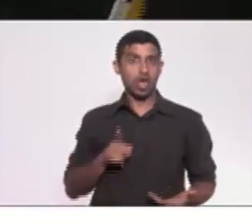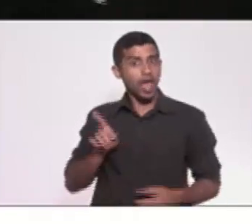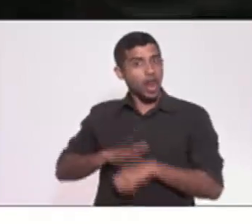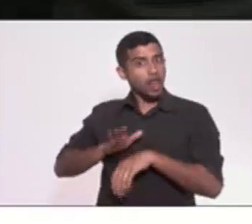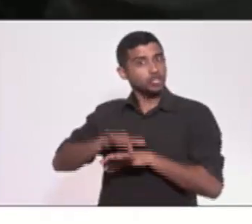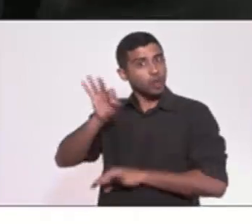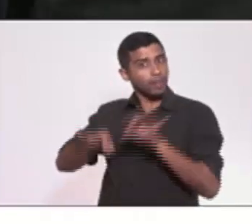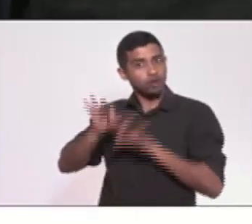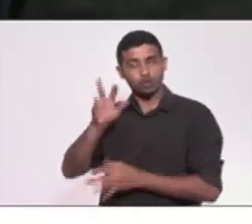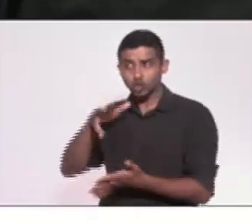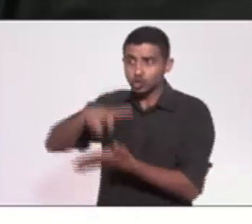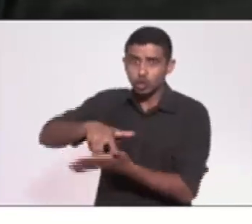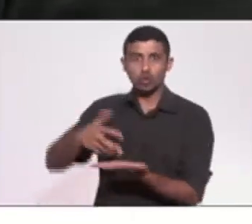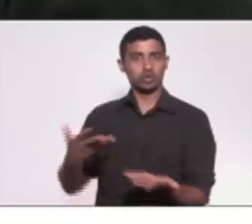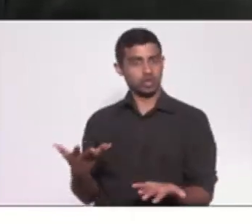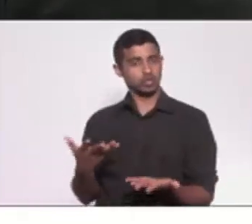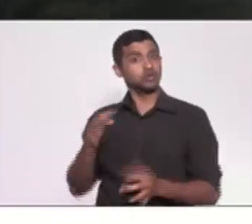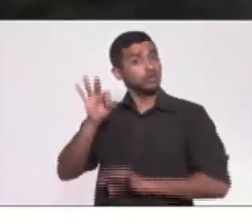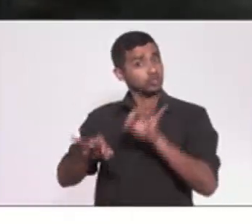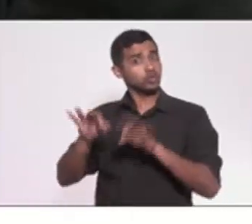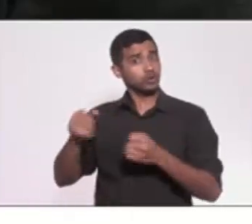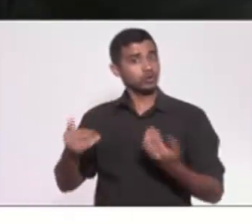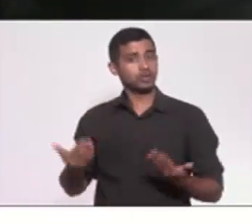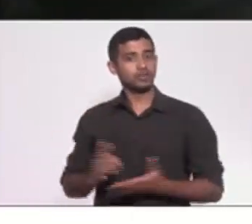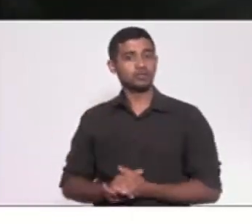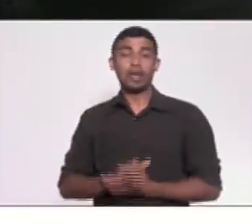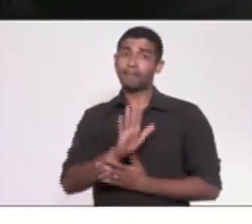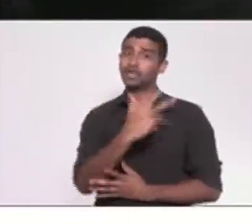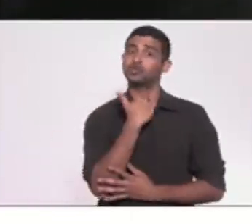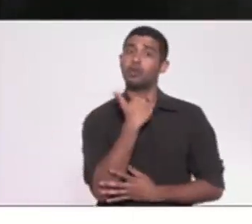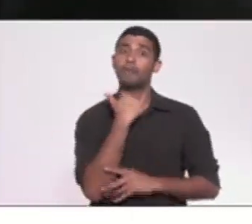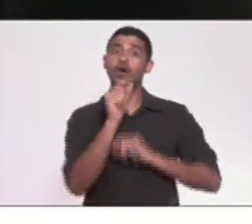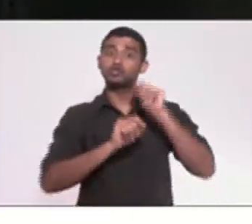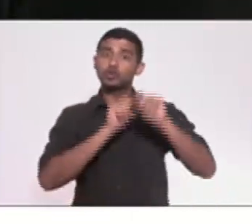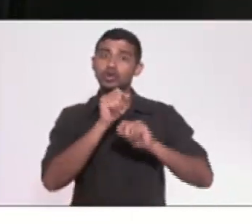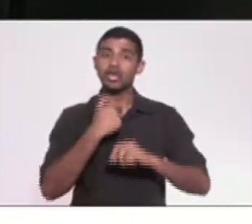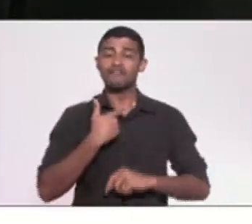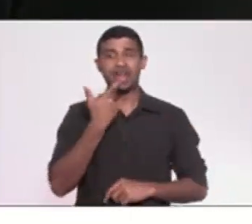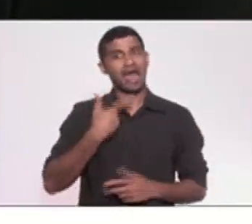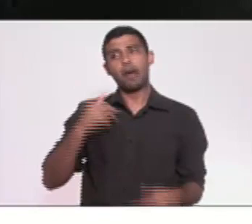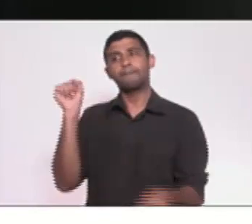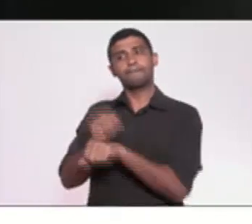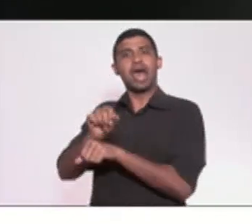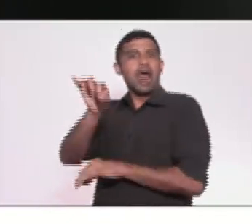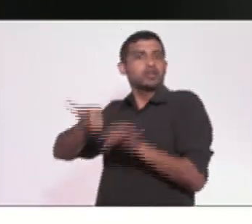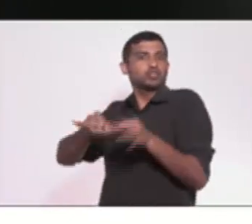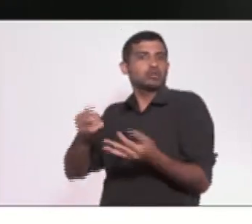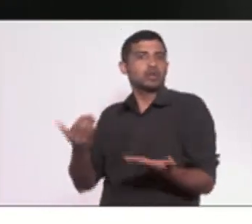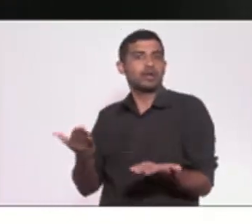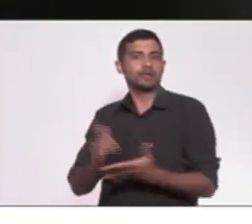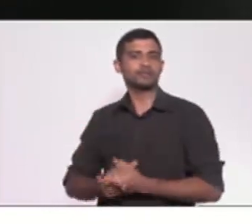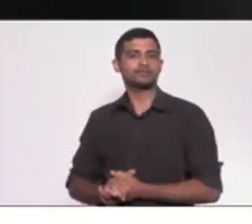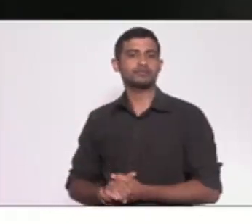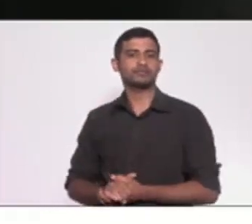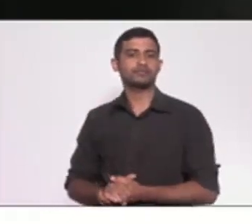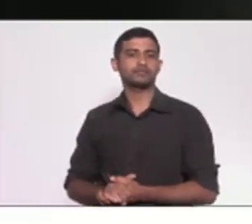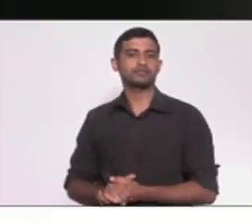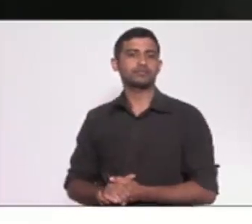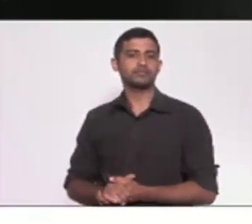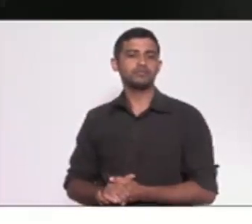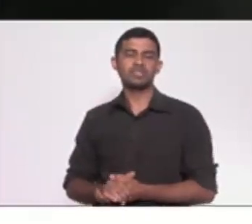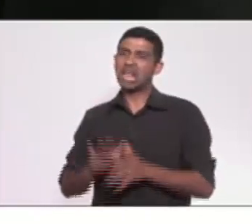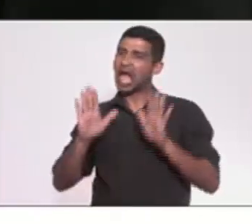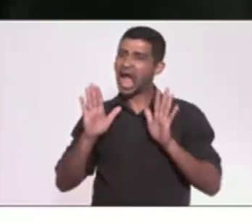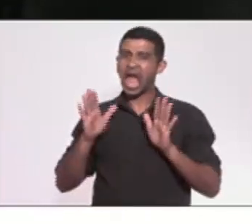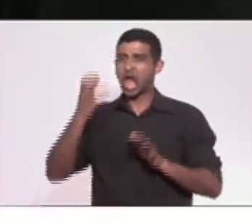e condene se julgar. Que julgue. Agora, não pode é deixar de julgar e jogar a